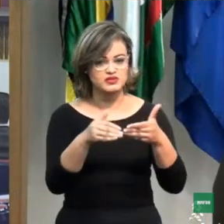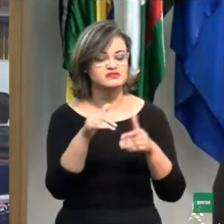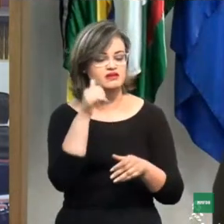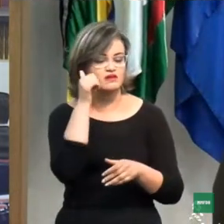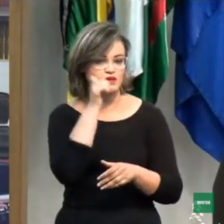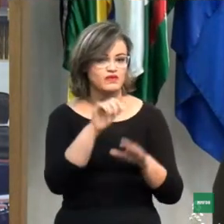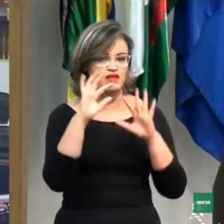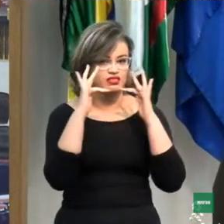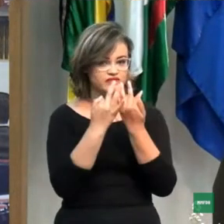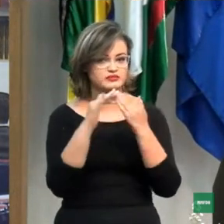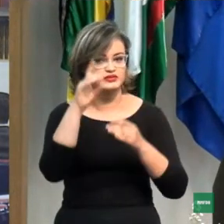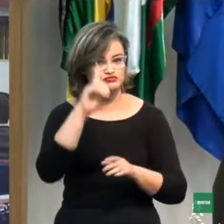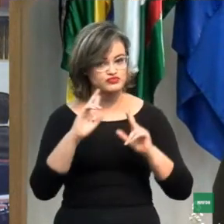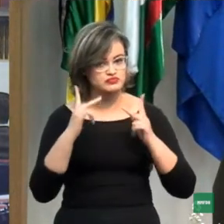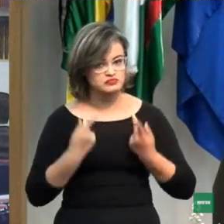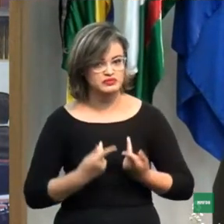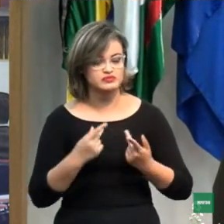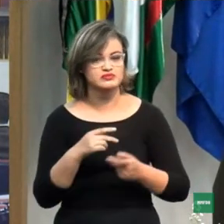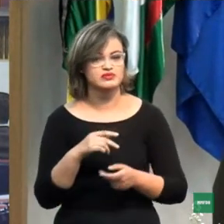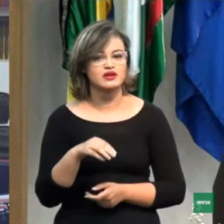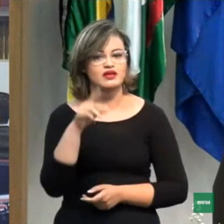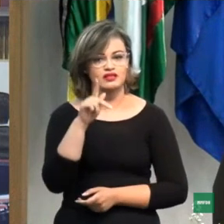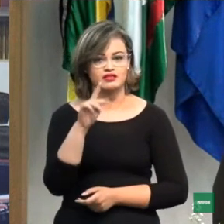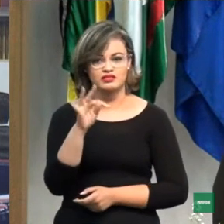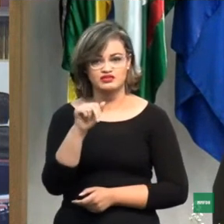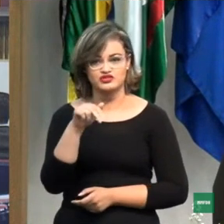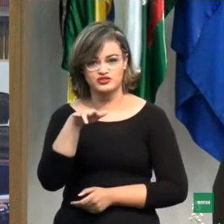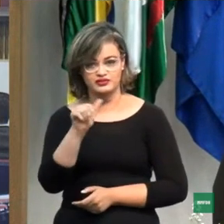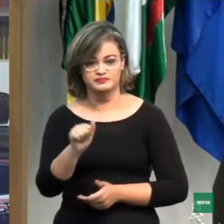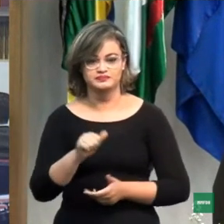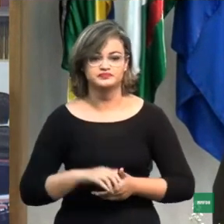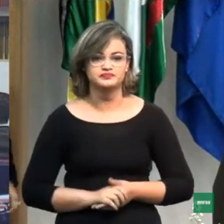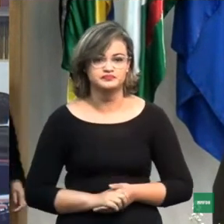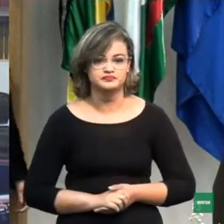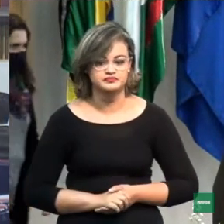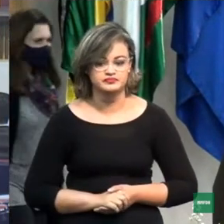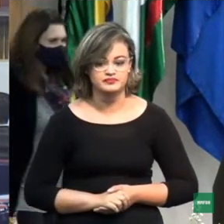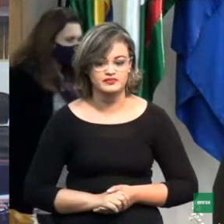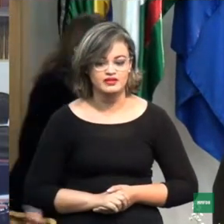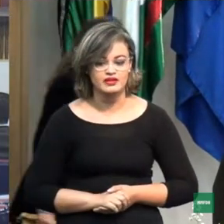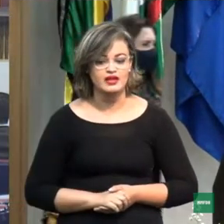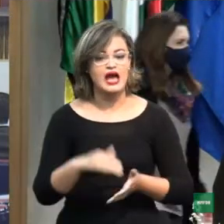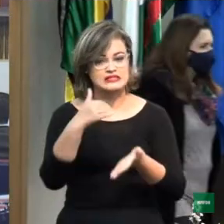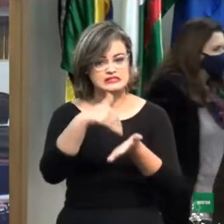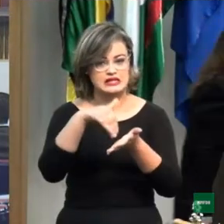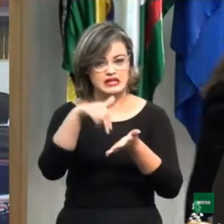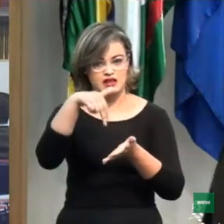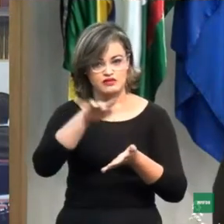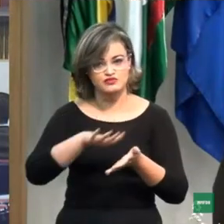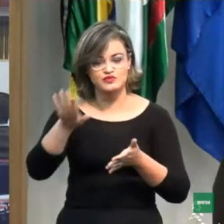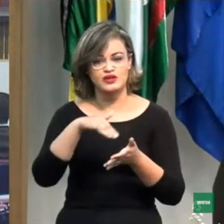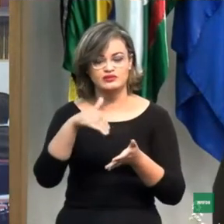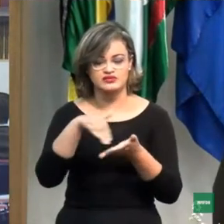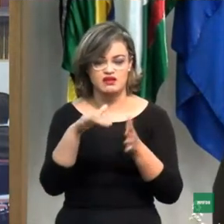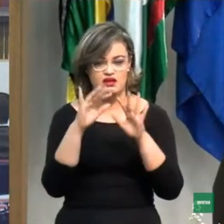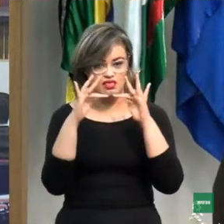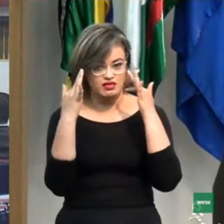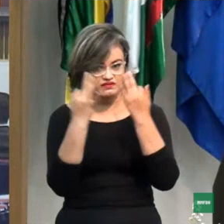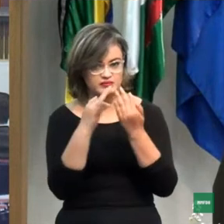Direitos Humanos, Tatiana Alvarenga. Da secretária nacional da Secretaria da Família, Ângela